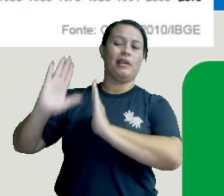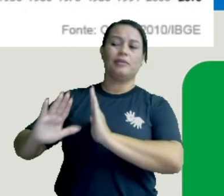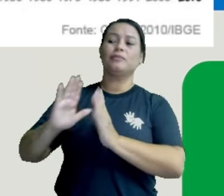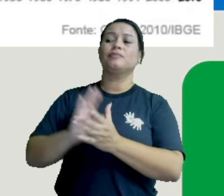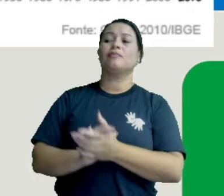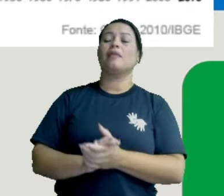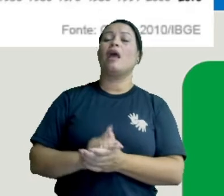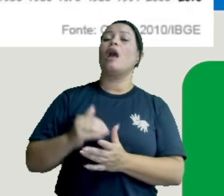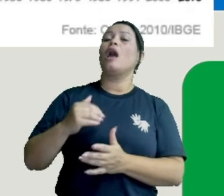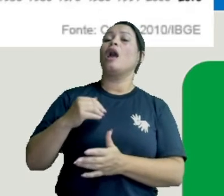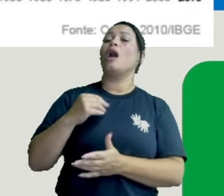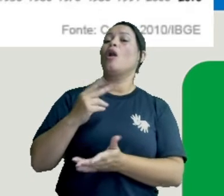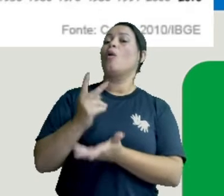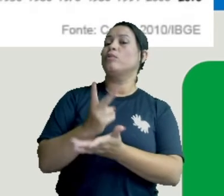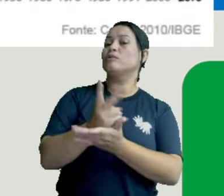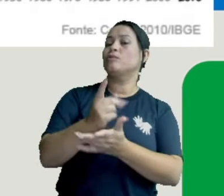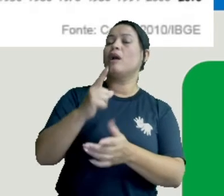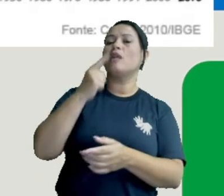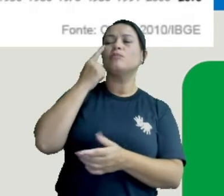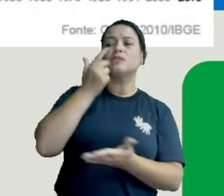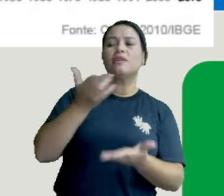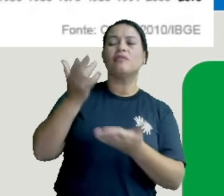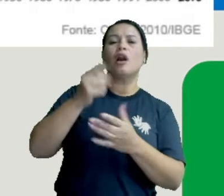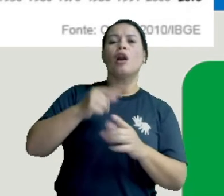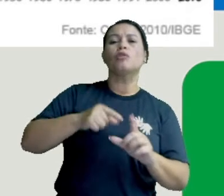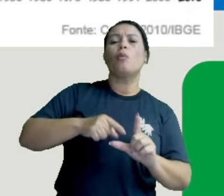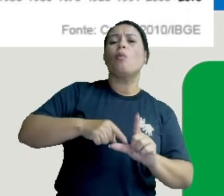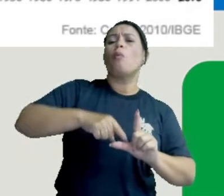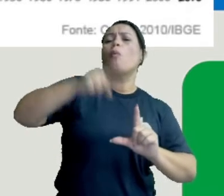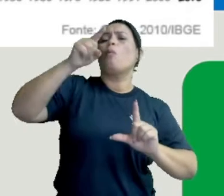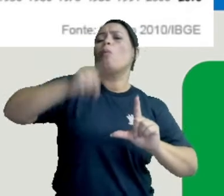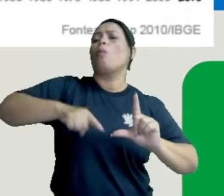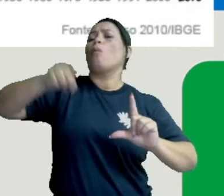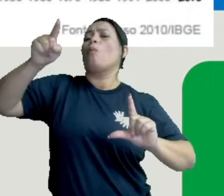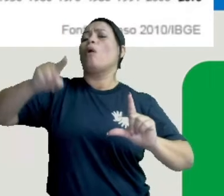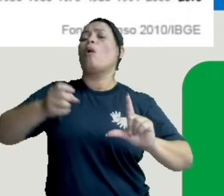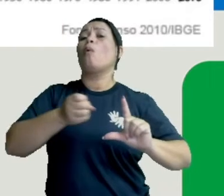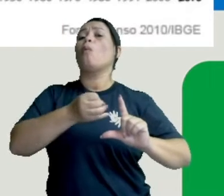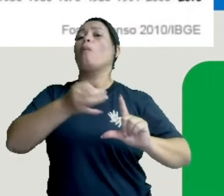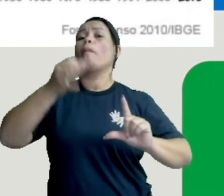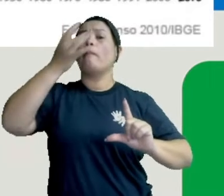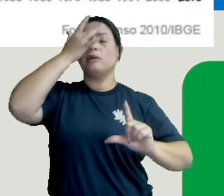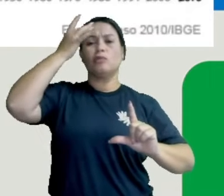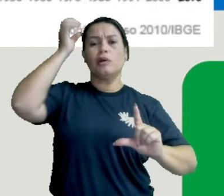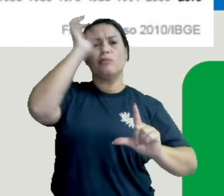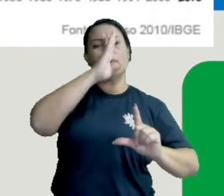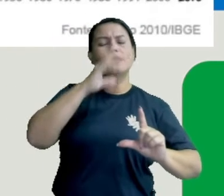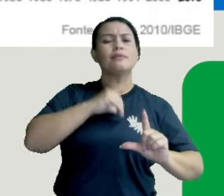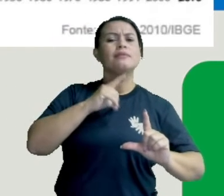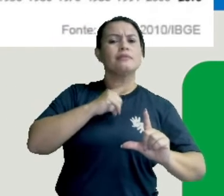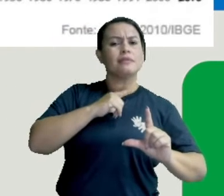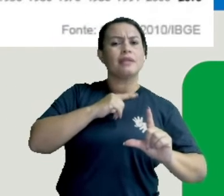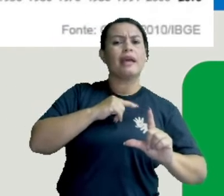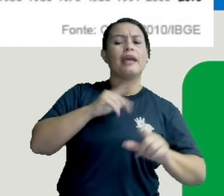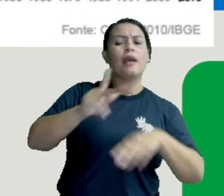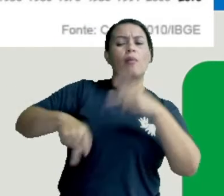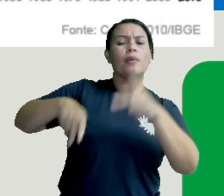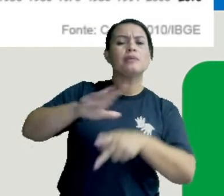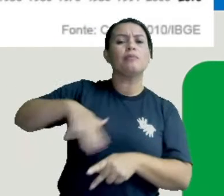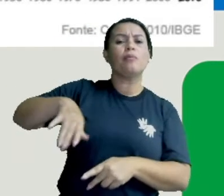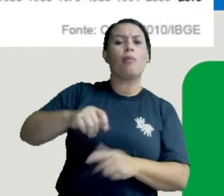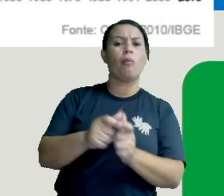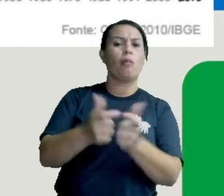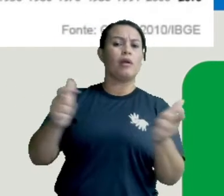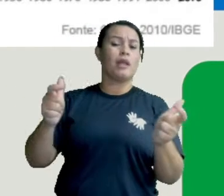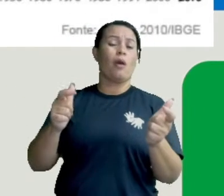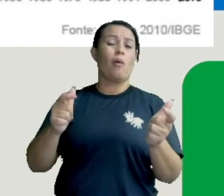Bem, dando sequência, eu falo um pouco sobre o crescimento da população brasileira, tá? Então, hoje, como eu já mencionei, o Brasil tem um crescimento populacional menor